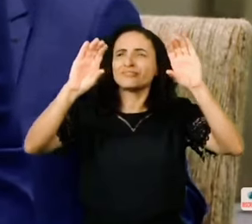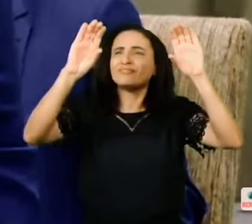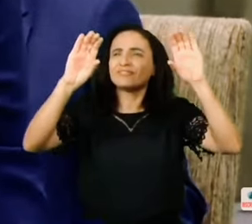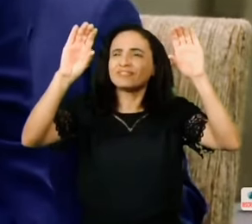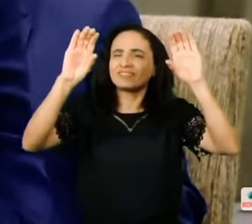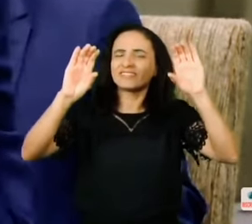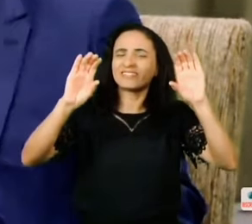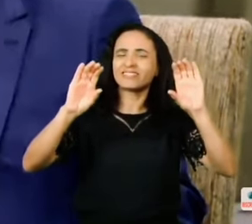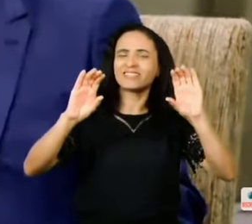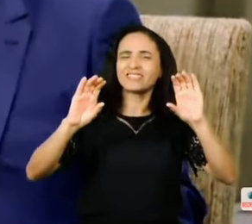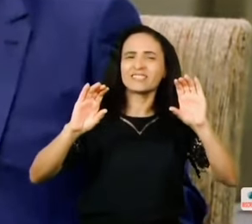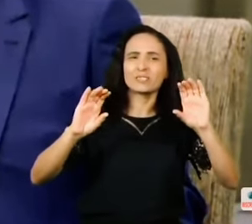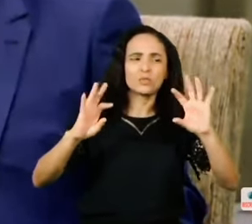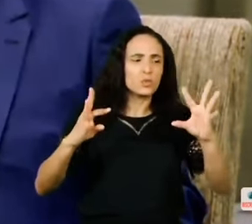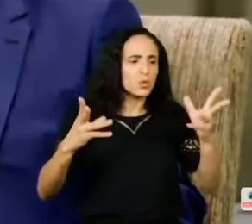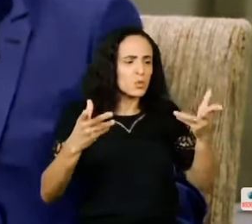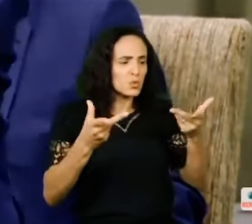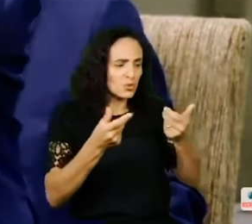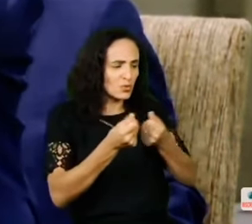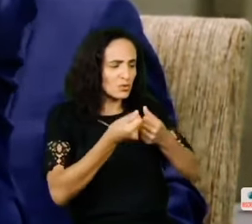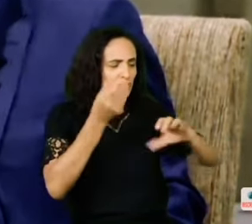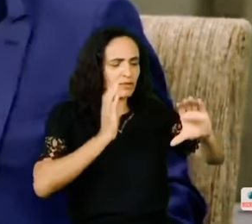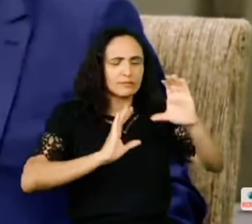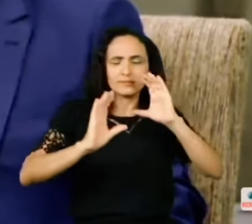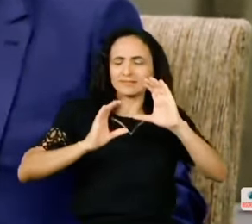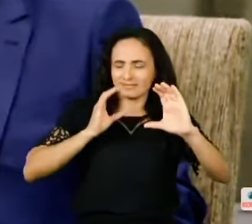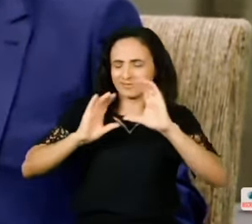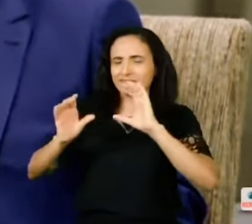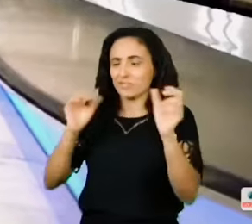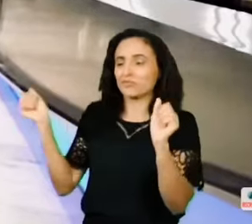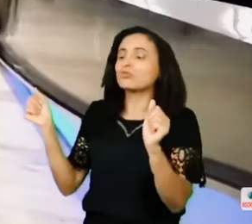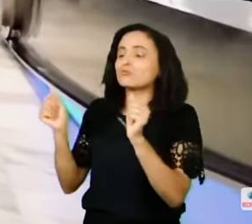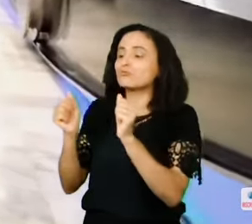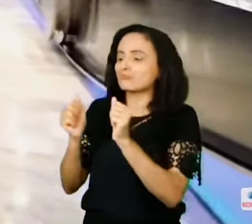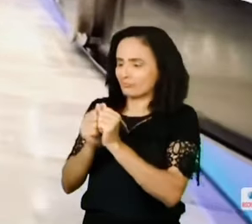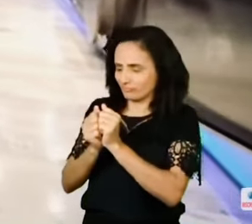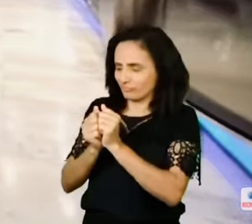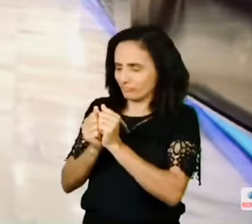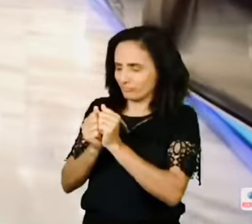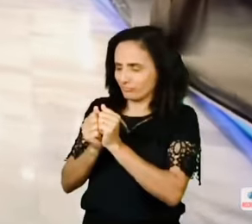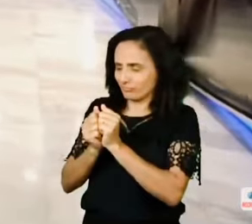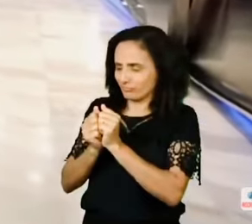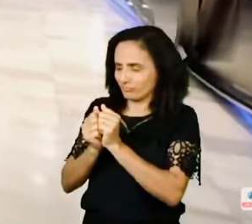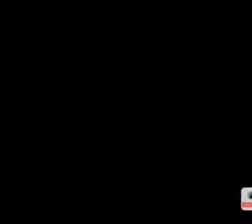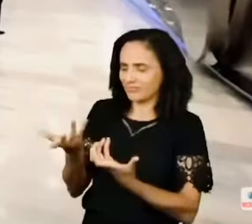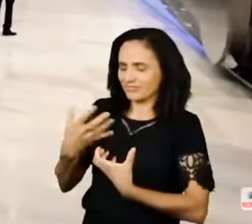perseguição. O grande coral pode levantar a mão comigo assim nesta noite?